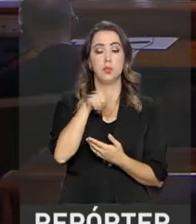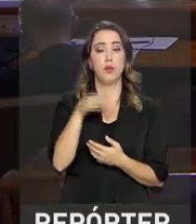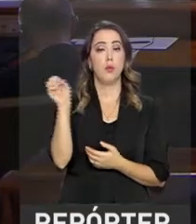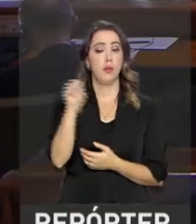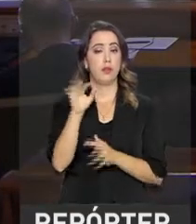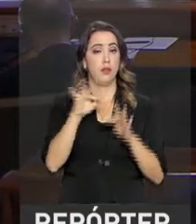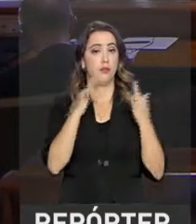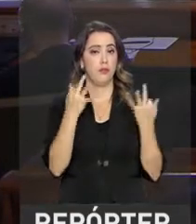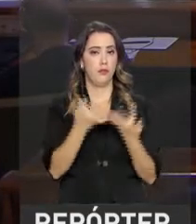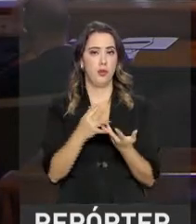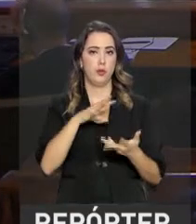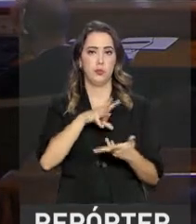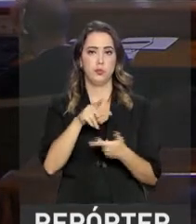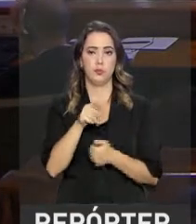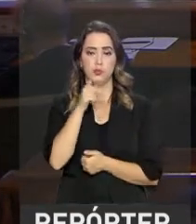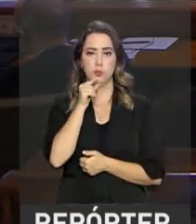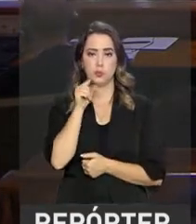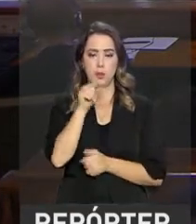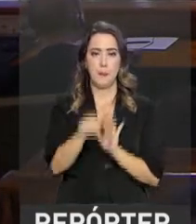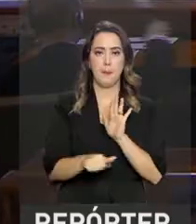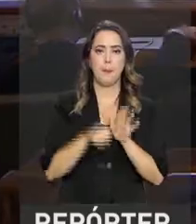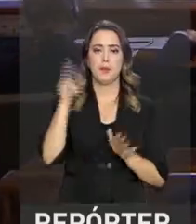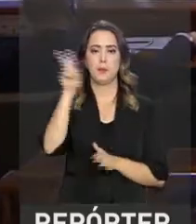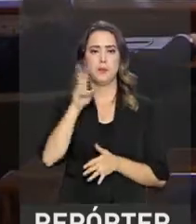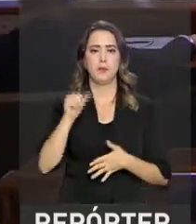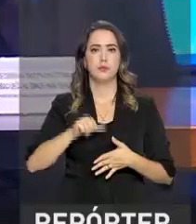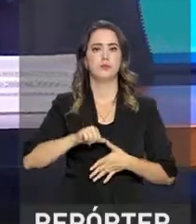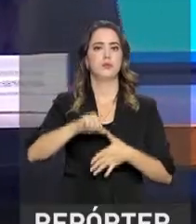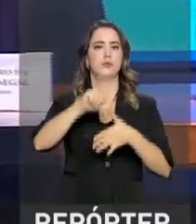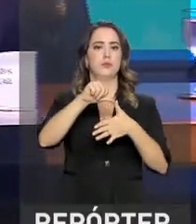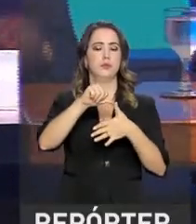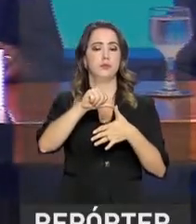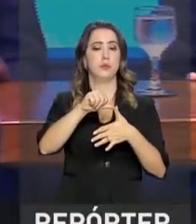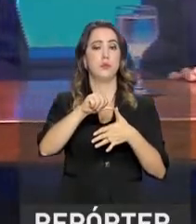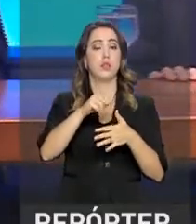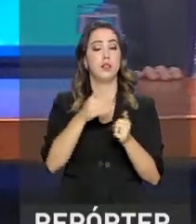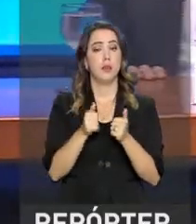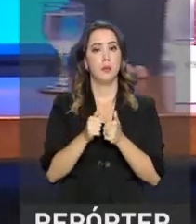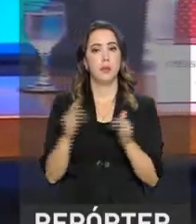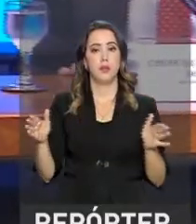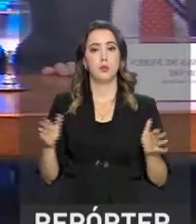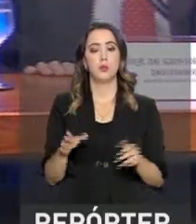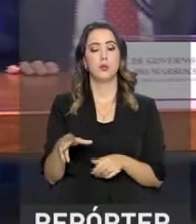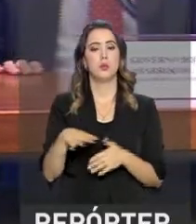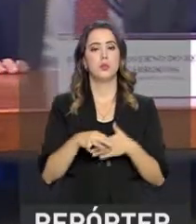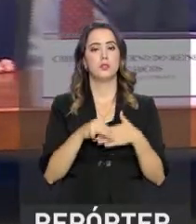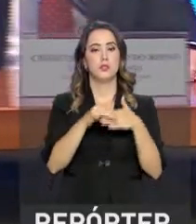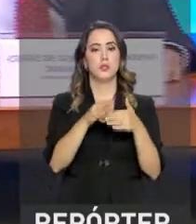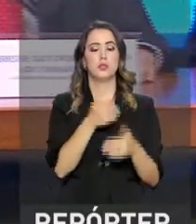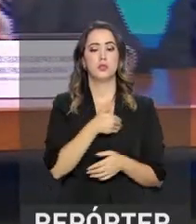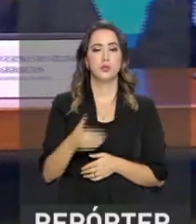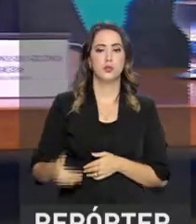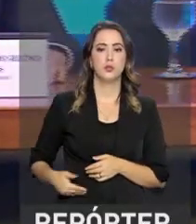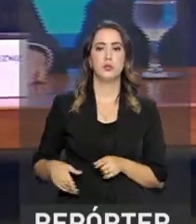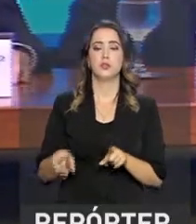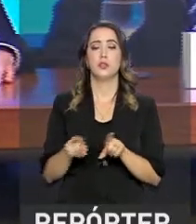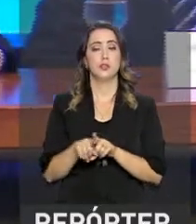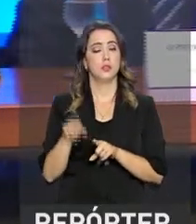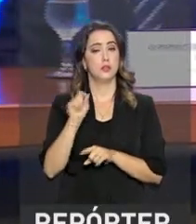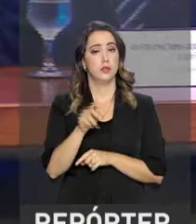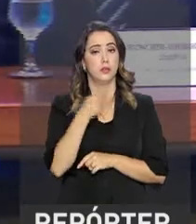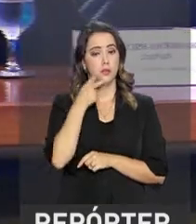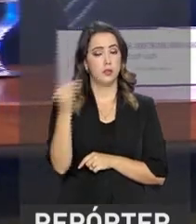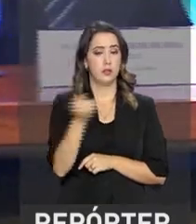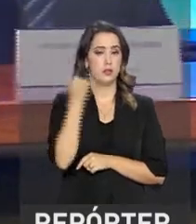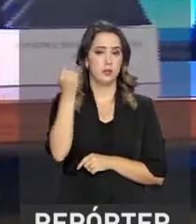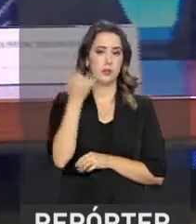edição do Fórum e a primeira vez que acontece no Hemisfério Sul. Na abertura, chefes de Estado e de governo destacaram a